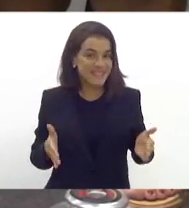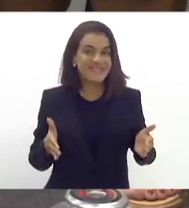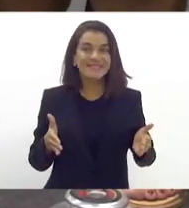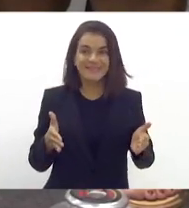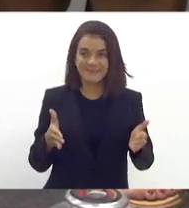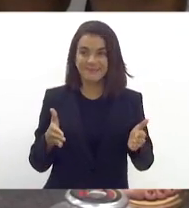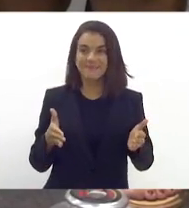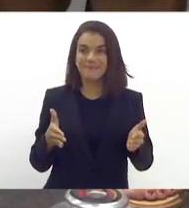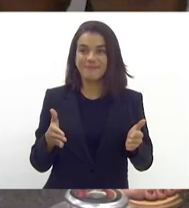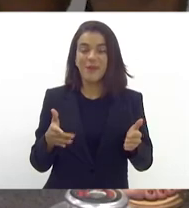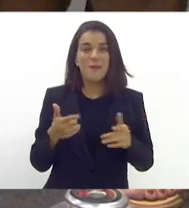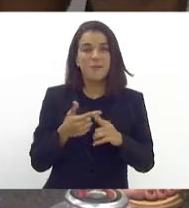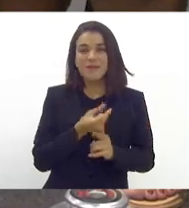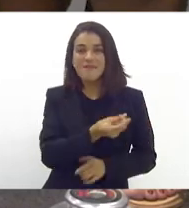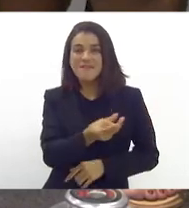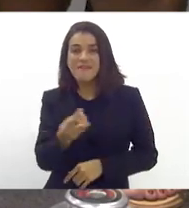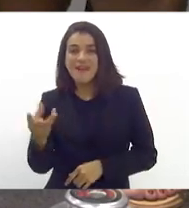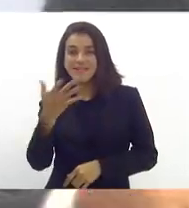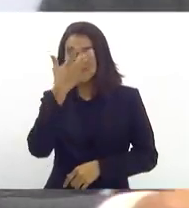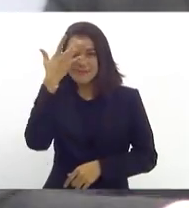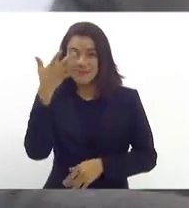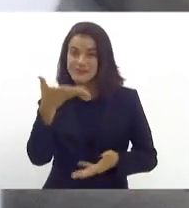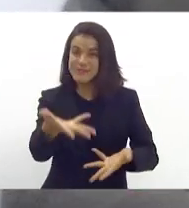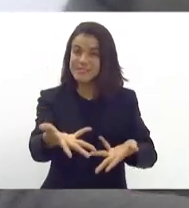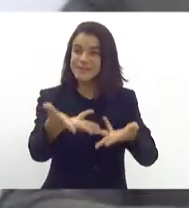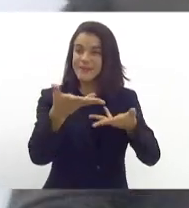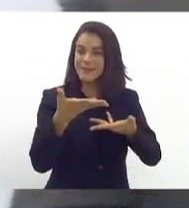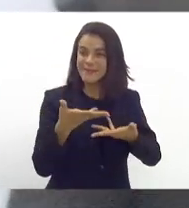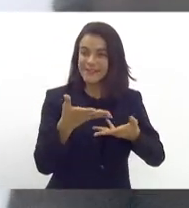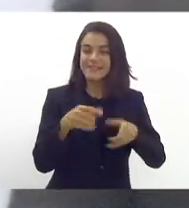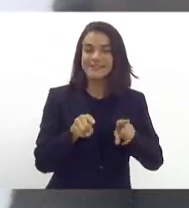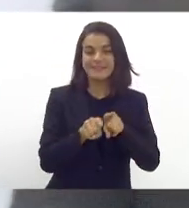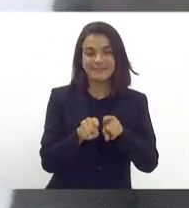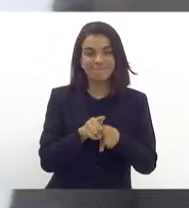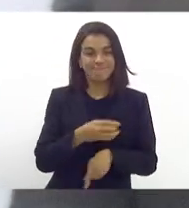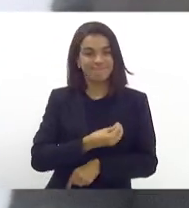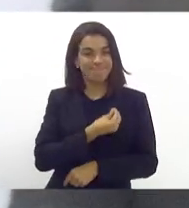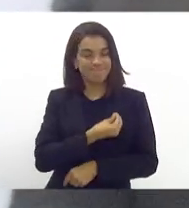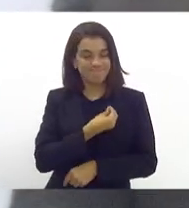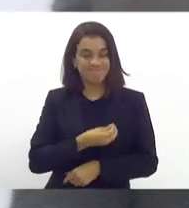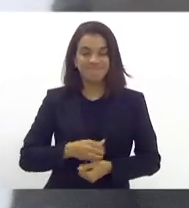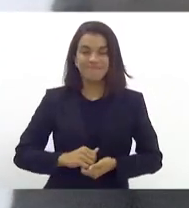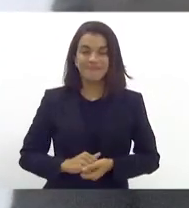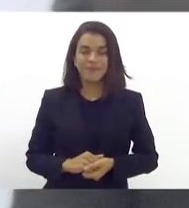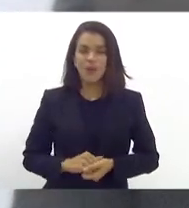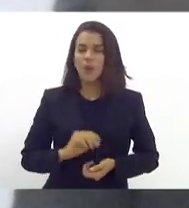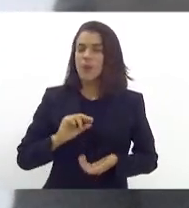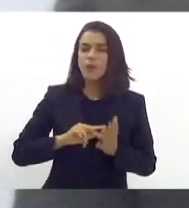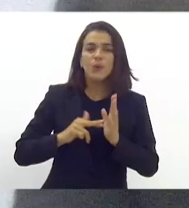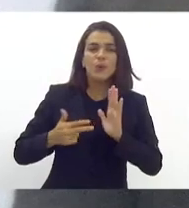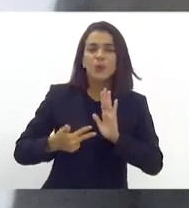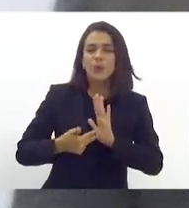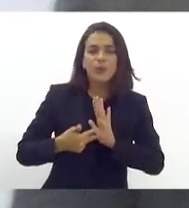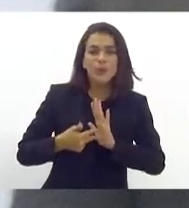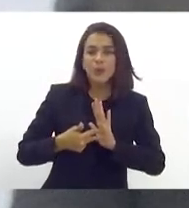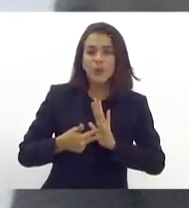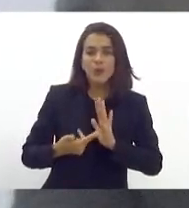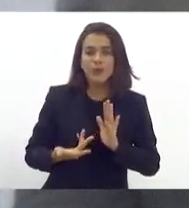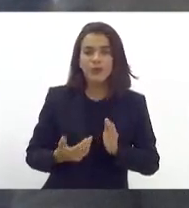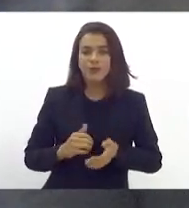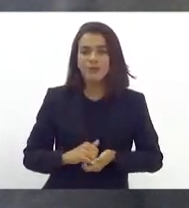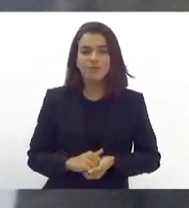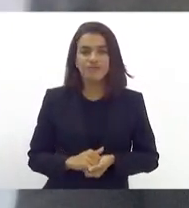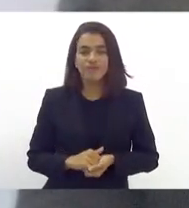gente que está aqui também fará parte terá uso da palavra e eu quero dizer com isso que o